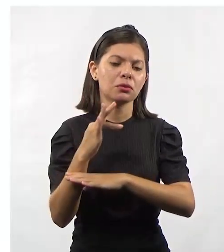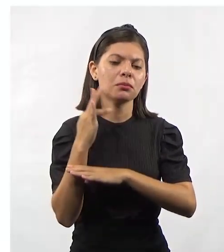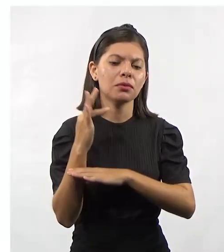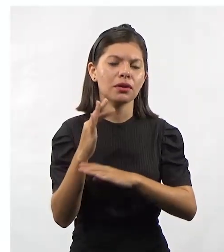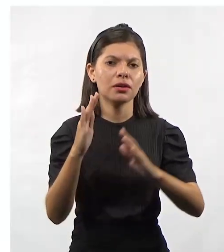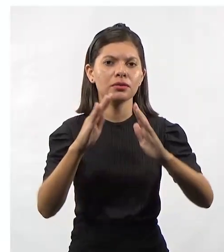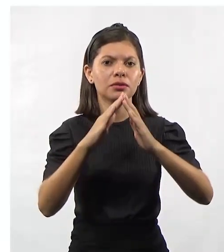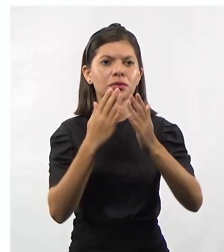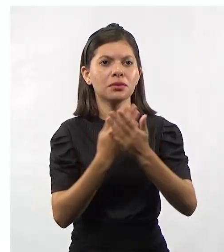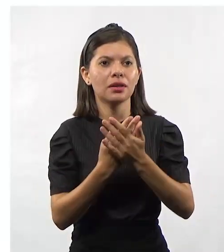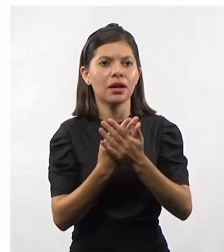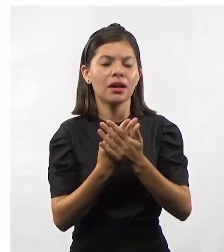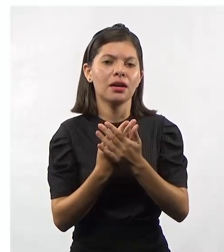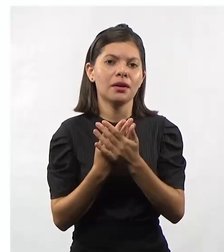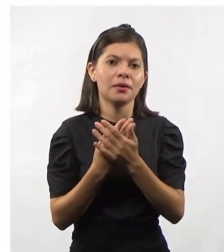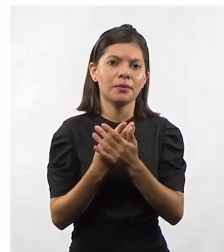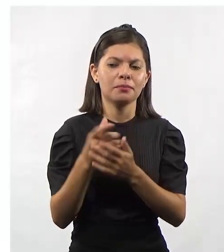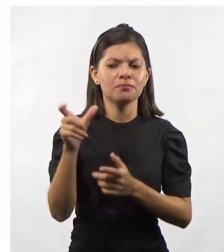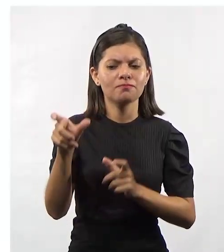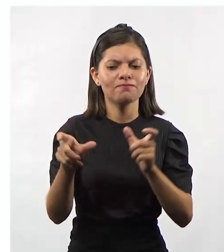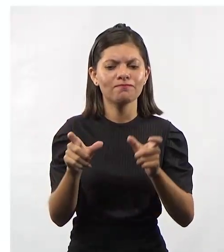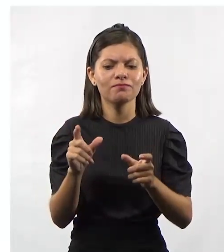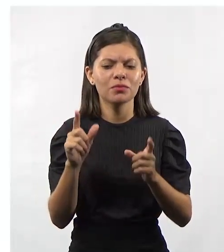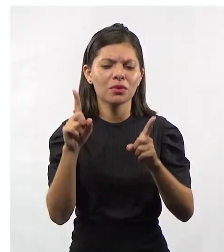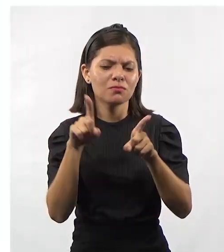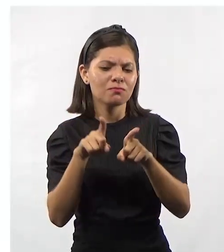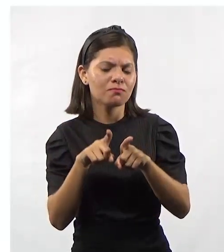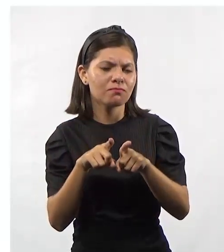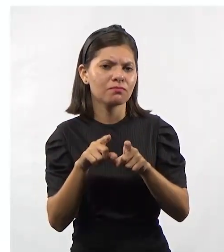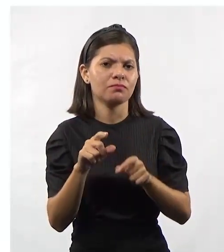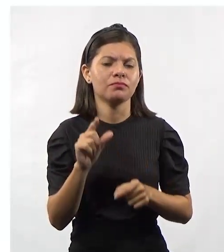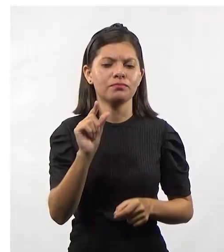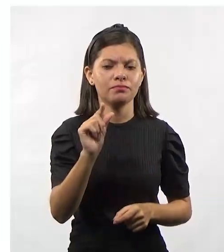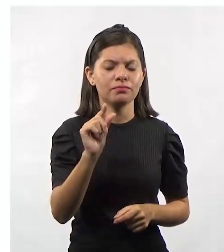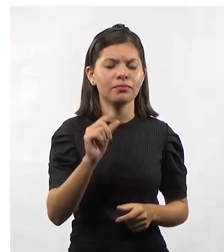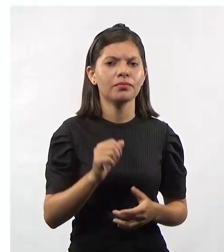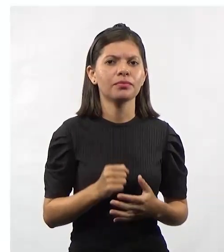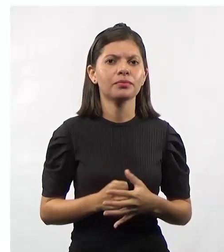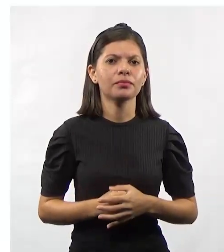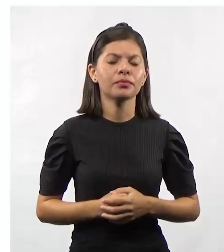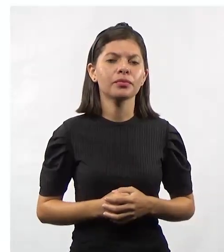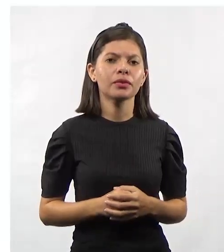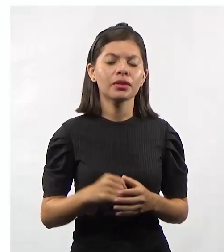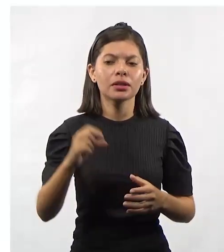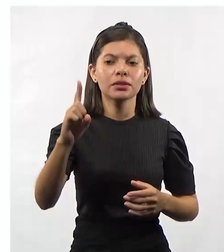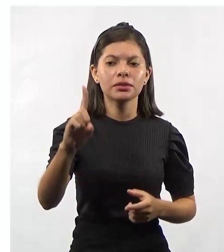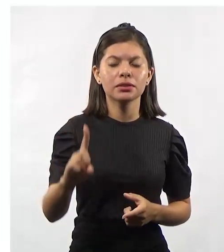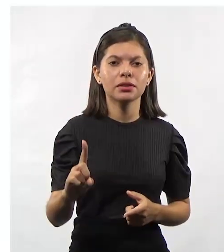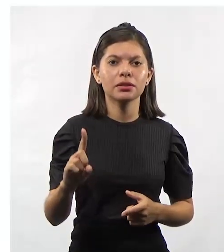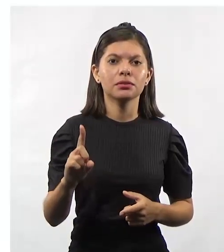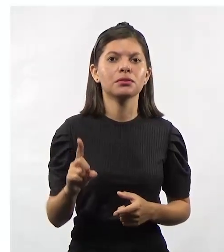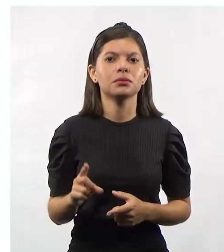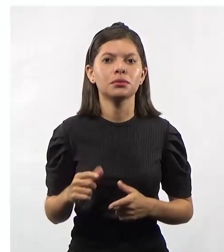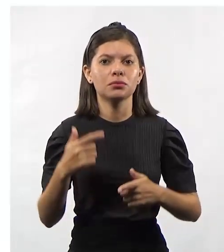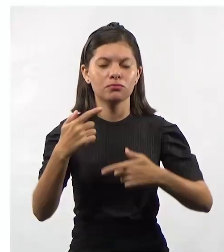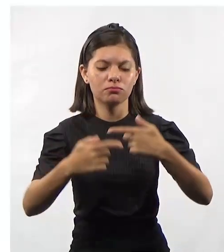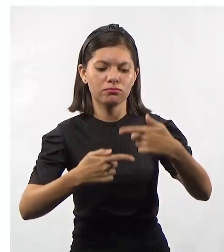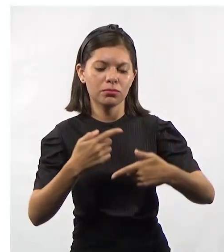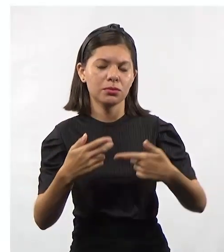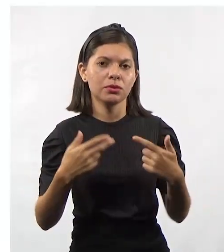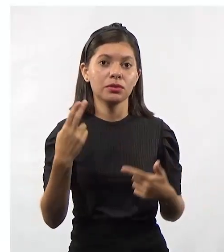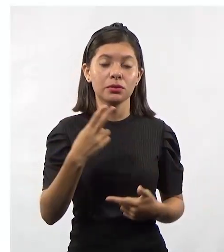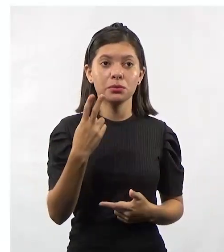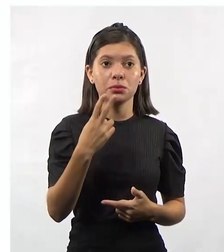escolar, ele era para poucos, né? E aí nós temos os direitos de segunda geração, que vai tratar